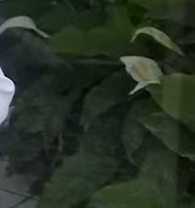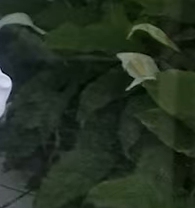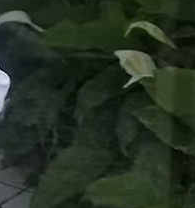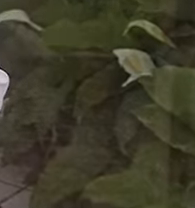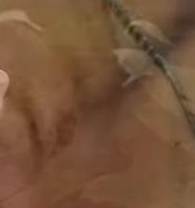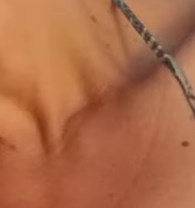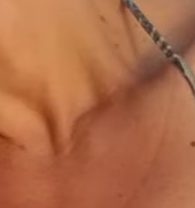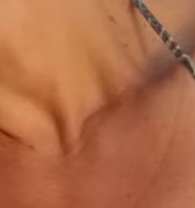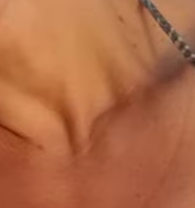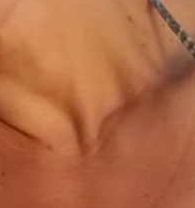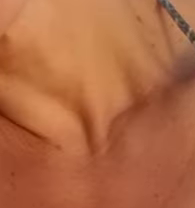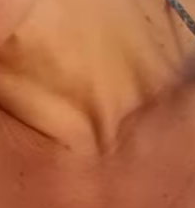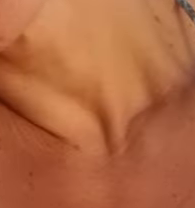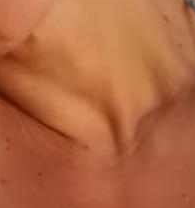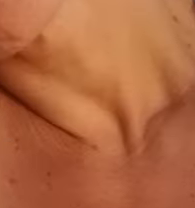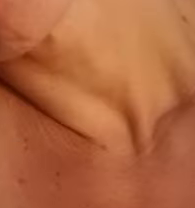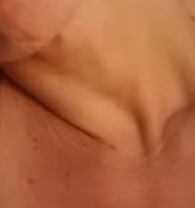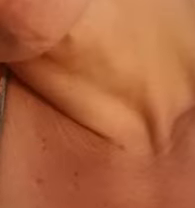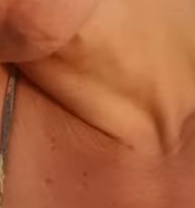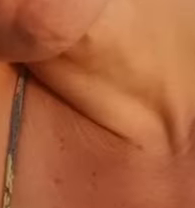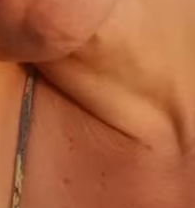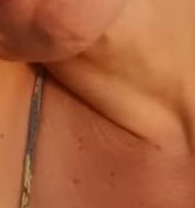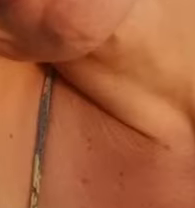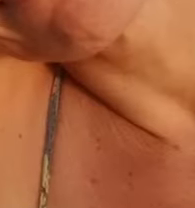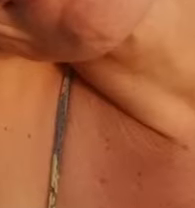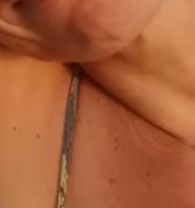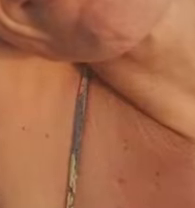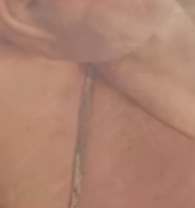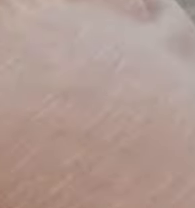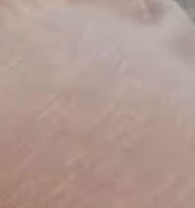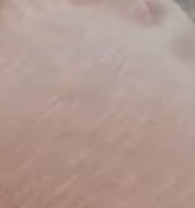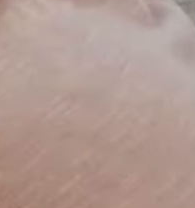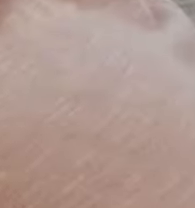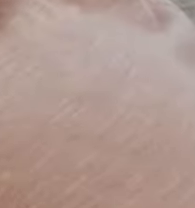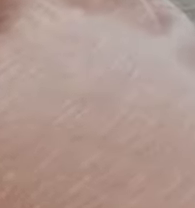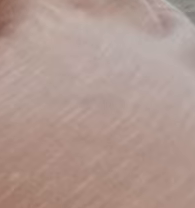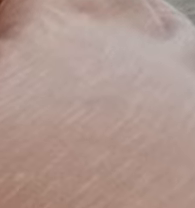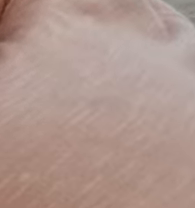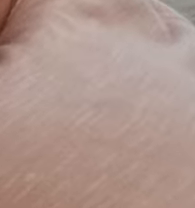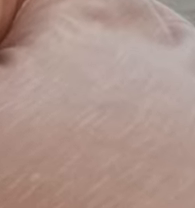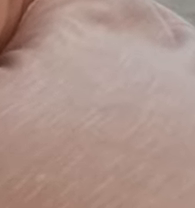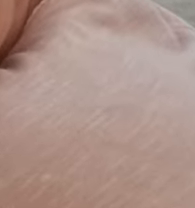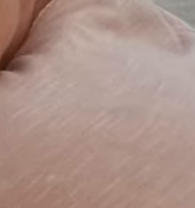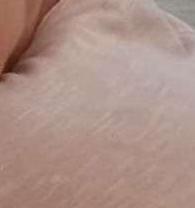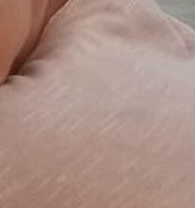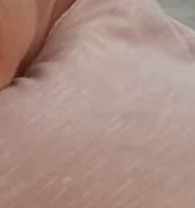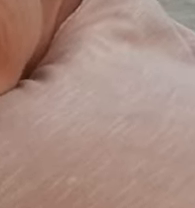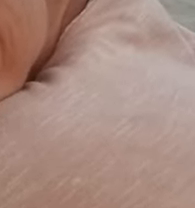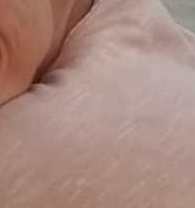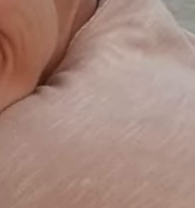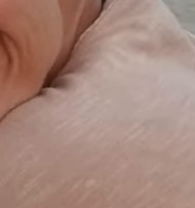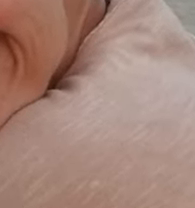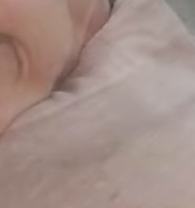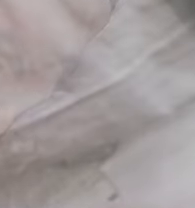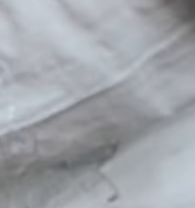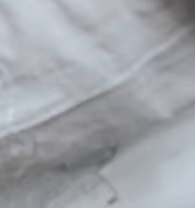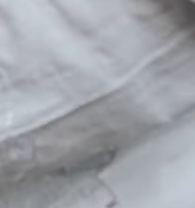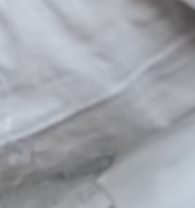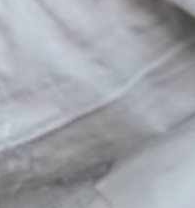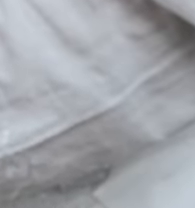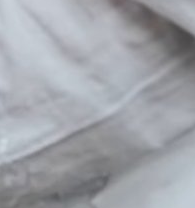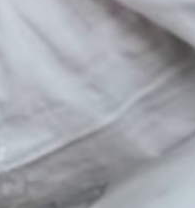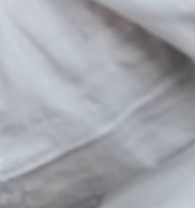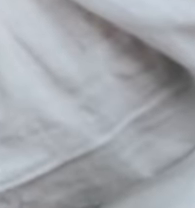juntas a ideia surgiu na verdade desde o primeiro encontro depois de um tempo elas decidiram que o momento certo havia chegado e